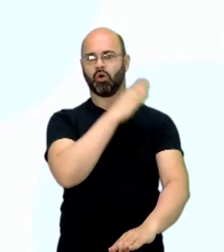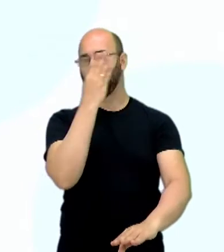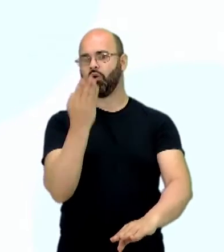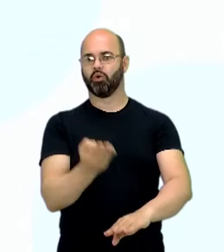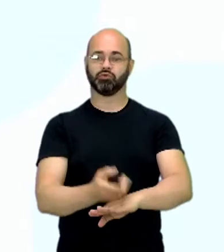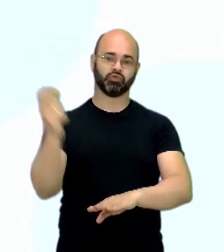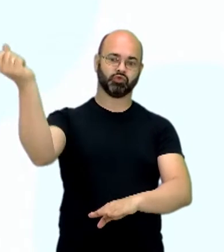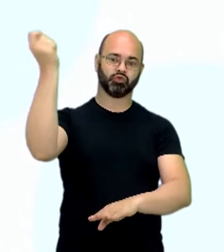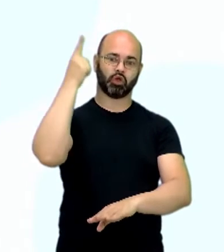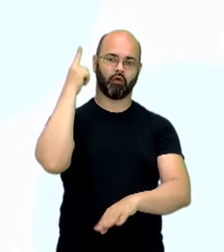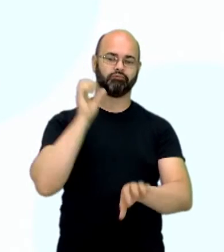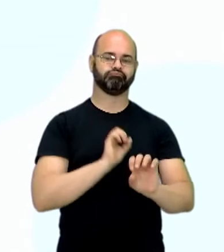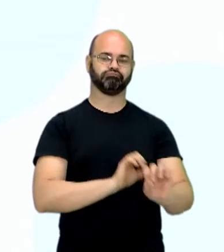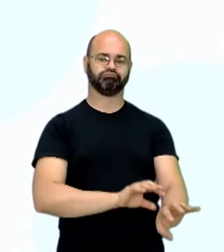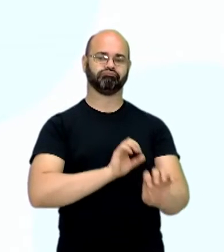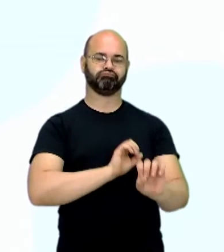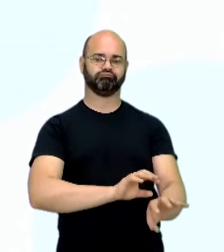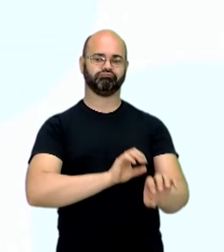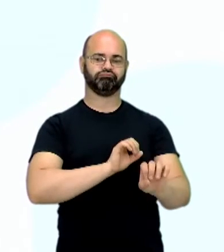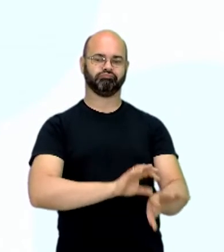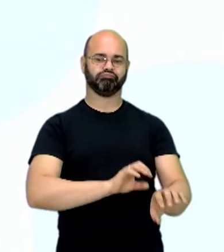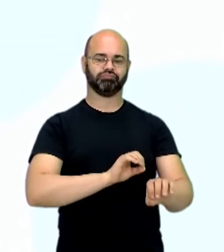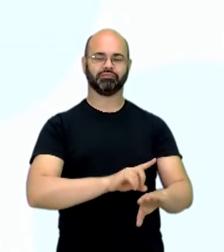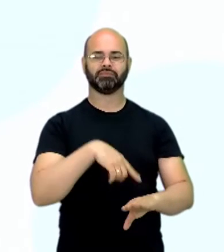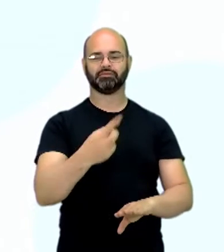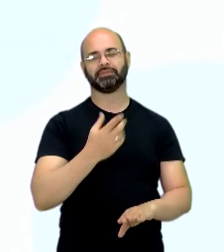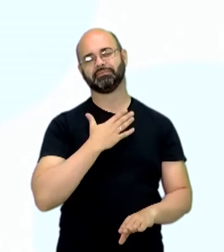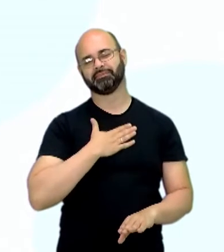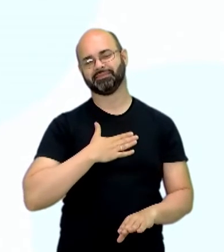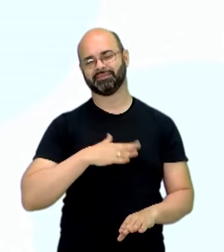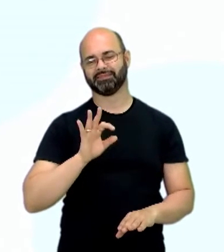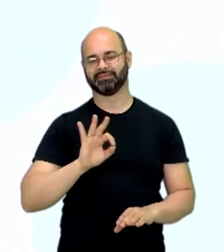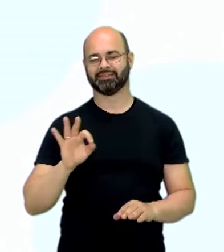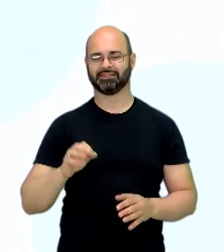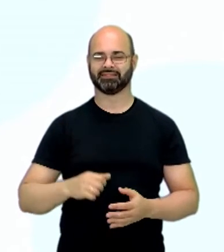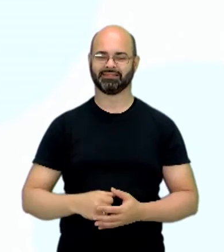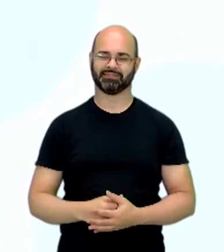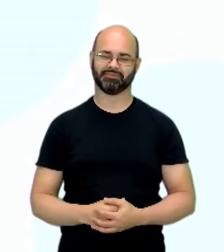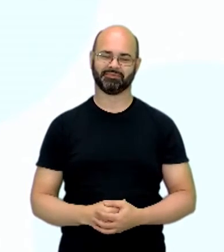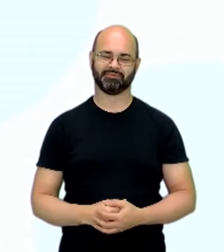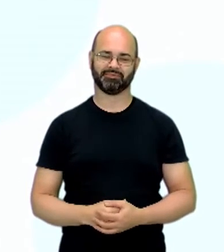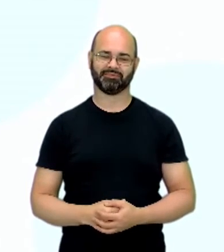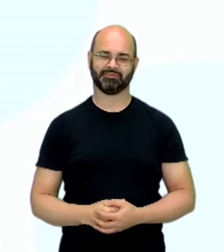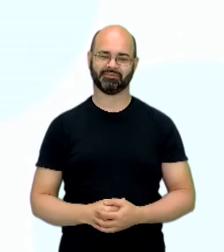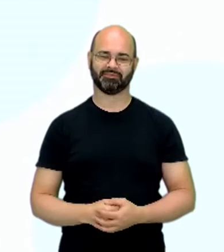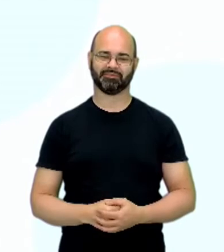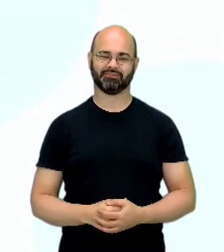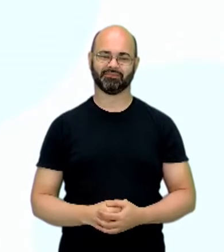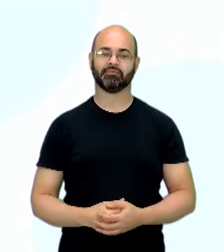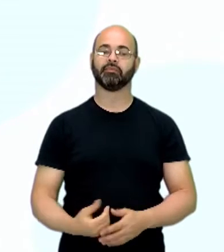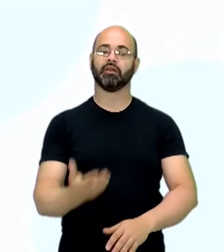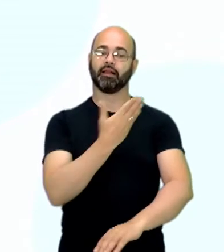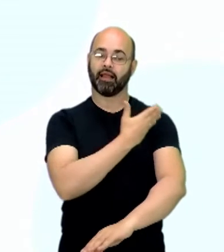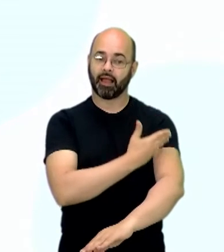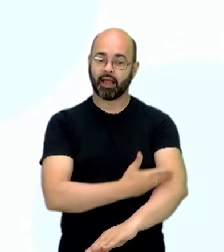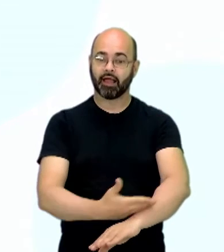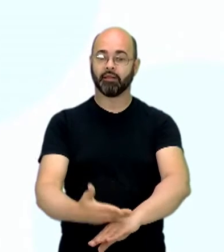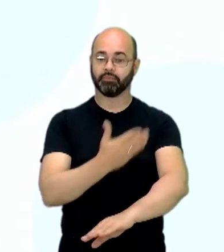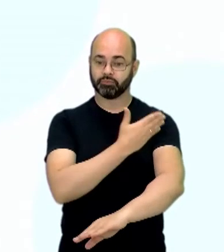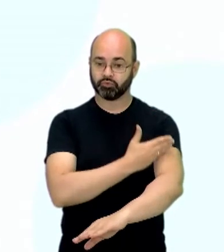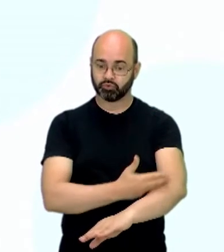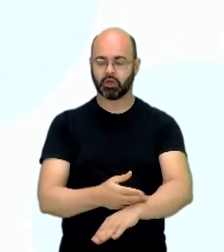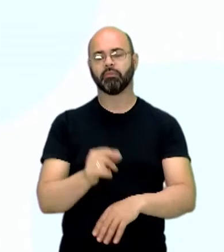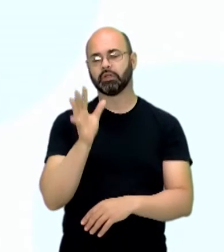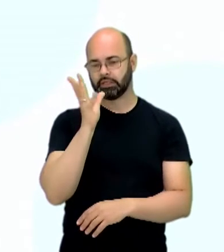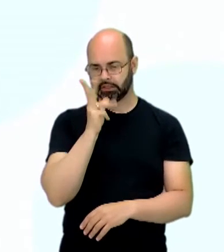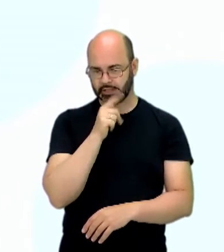sol. All habits take some time getting used to. Então, todos os hábitos levam um tempo para a gente